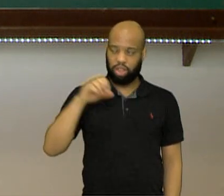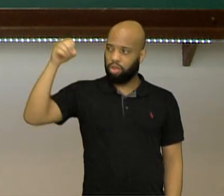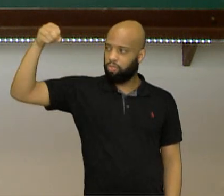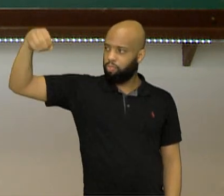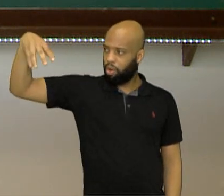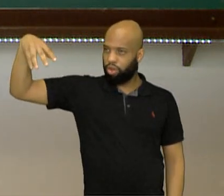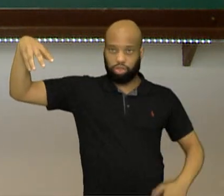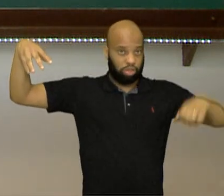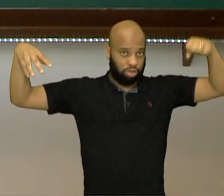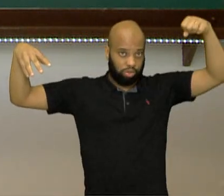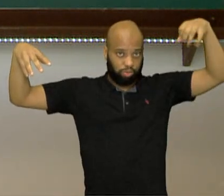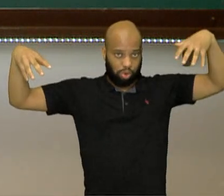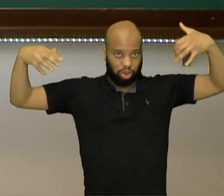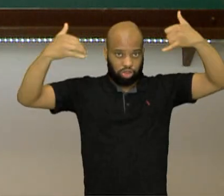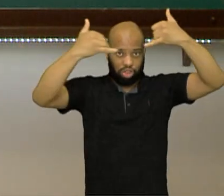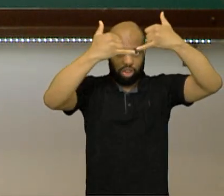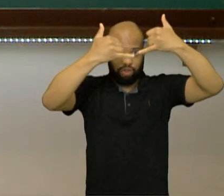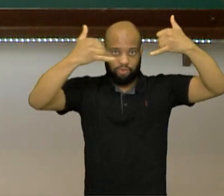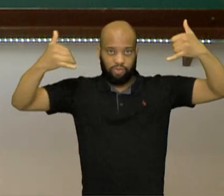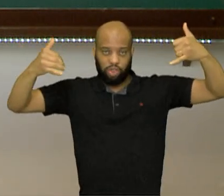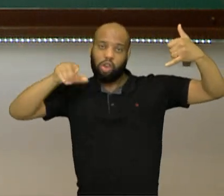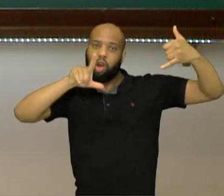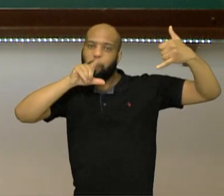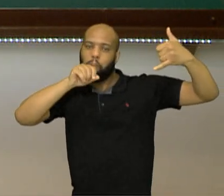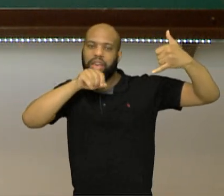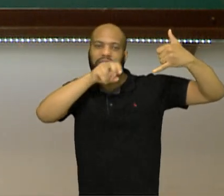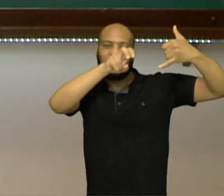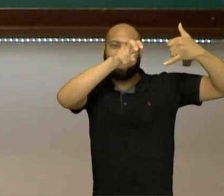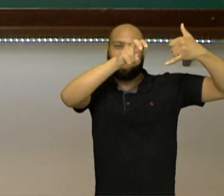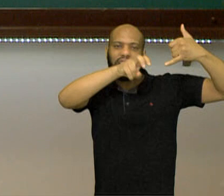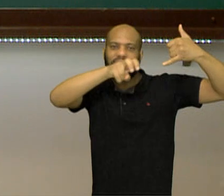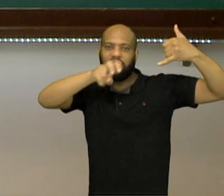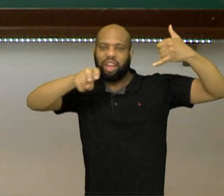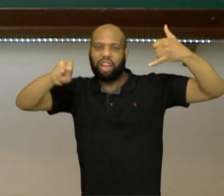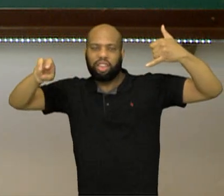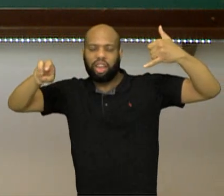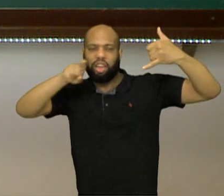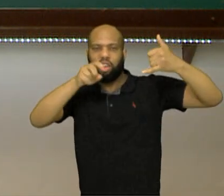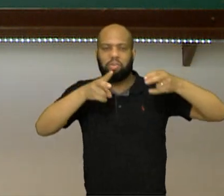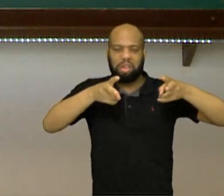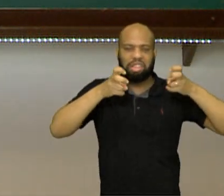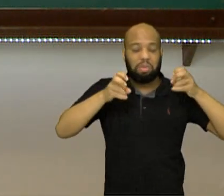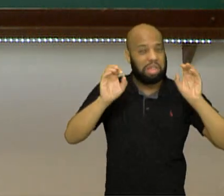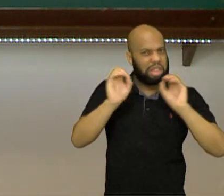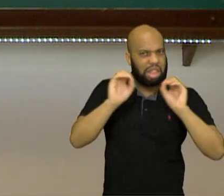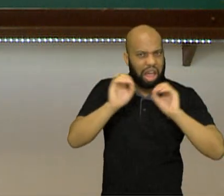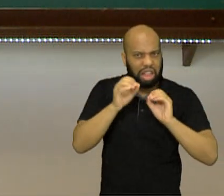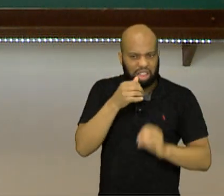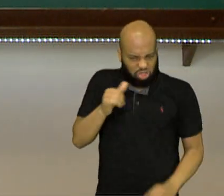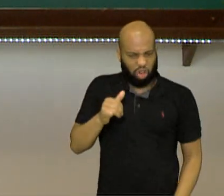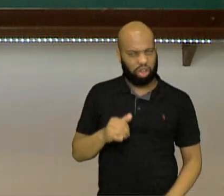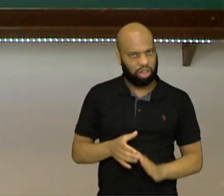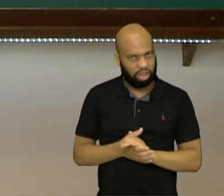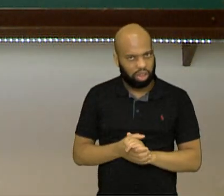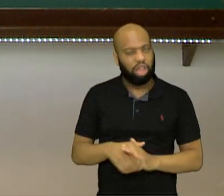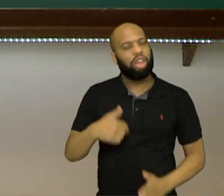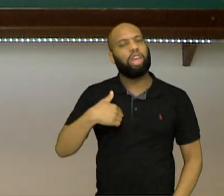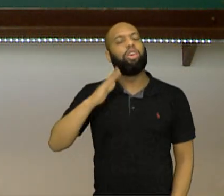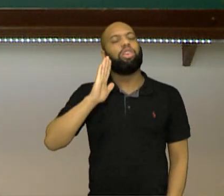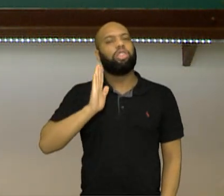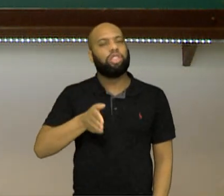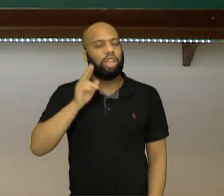ladinho no fio de alta tensão, todos em cima do fio, né? E você percebe que não leva um choque nenhum. Eu já vi casos em que